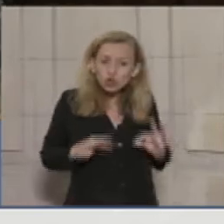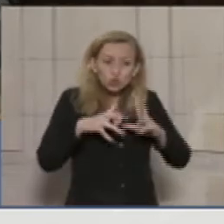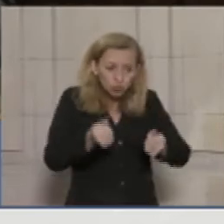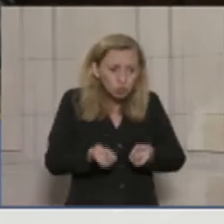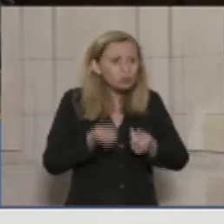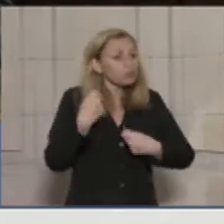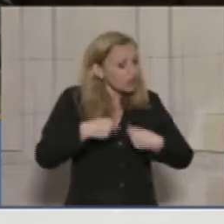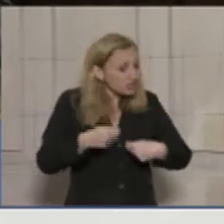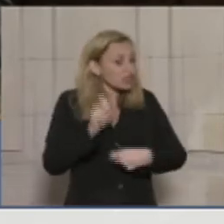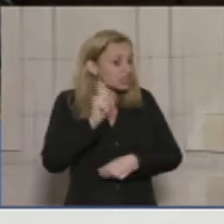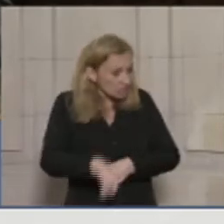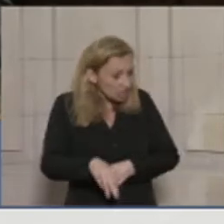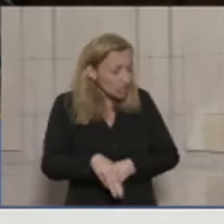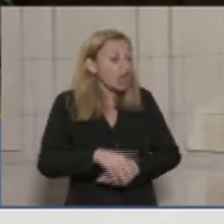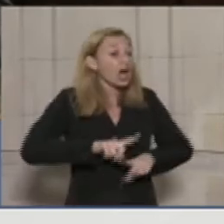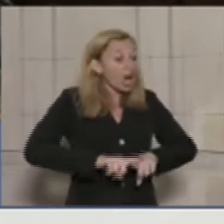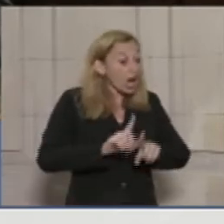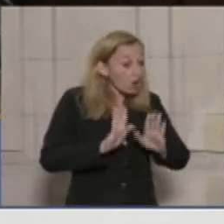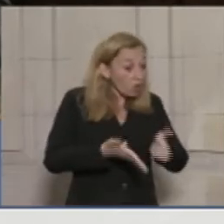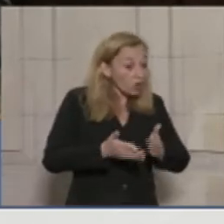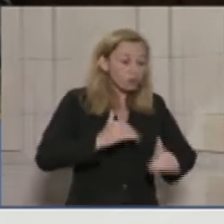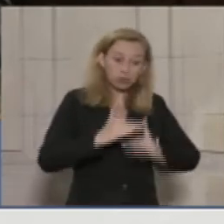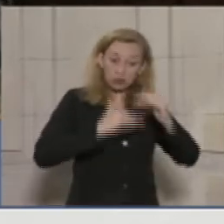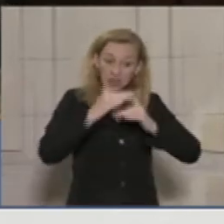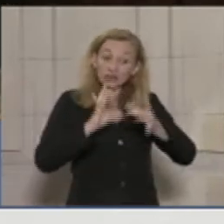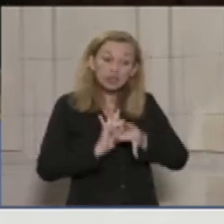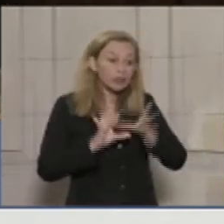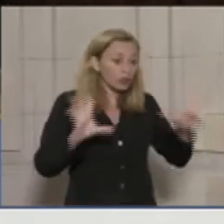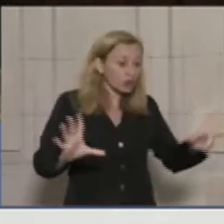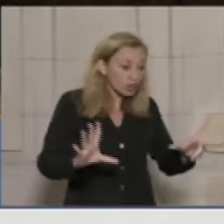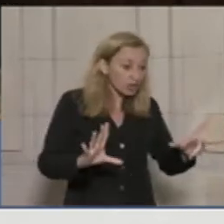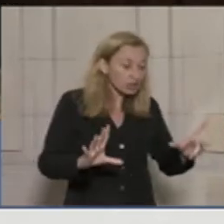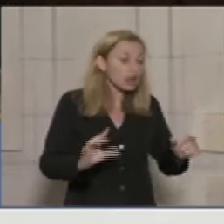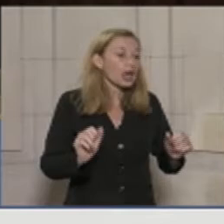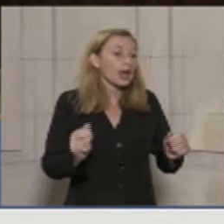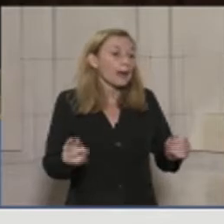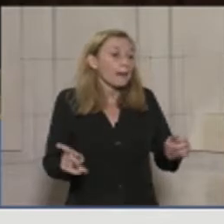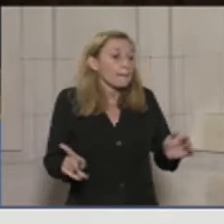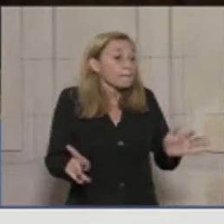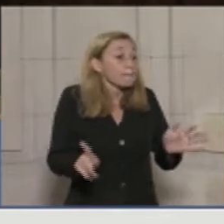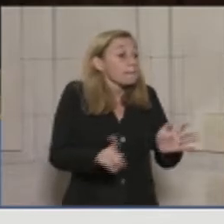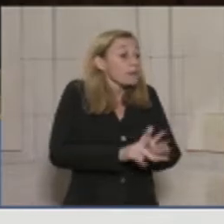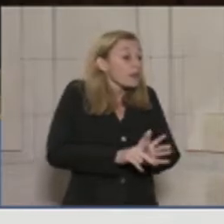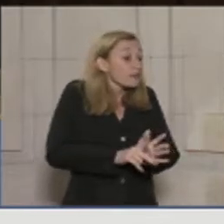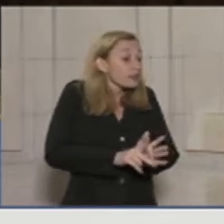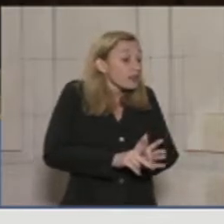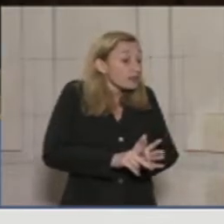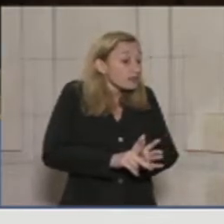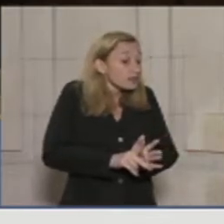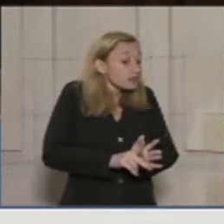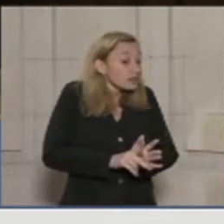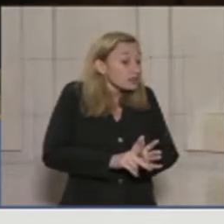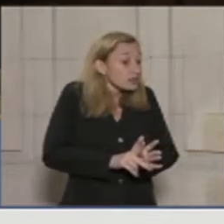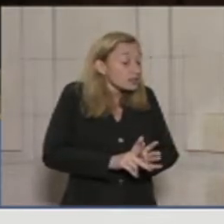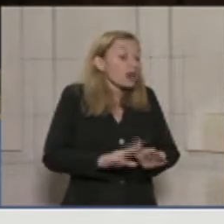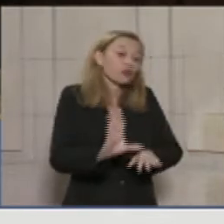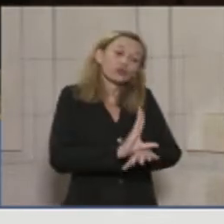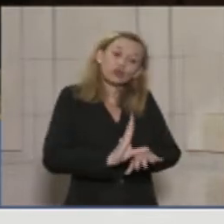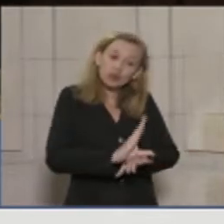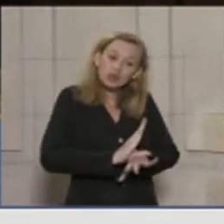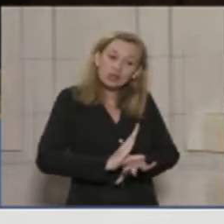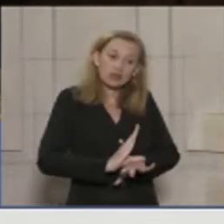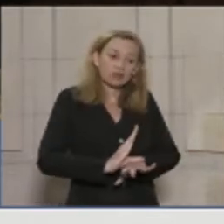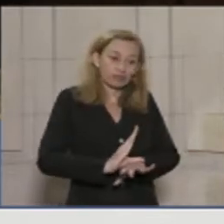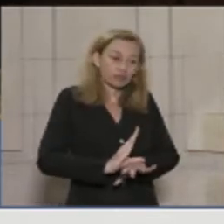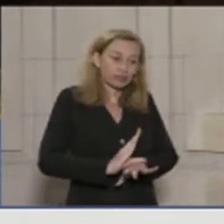ser. Agora, o processo democrático nessas instituições faz parte da consolidação institucional de cada uma delas. Em vez